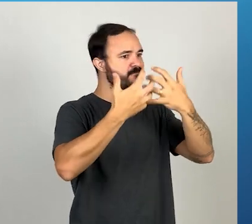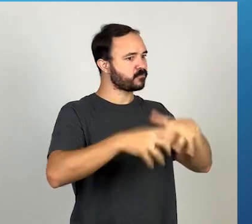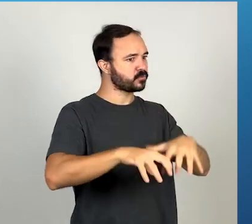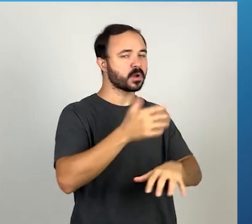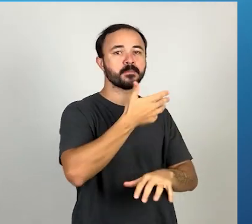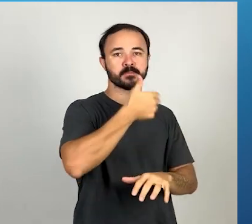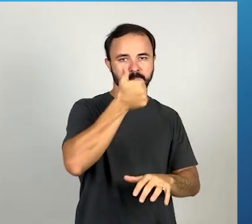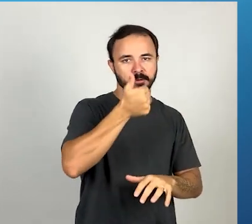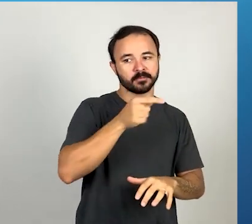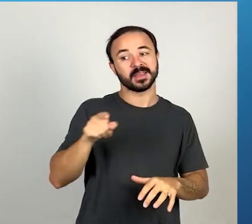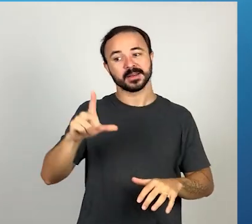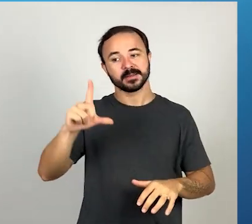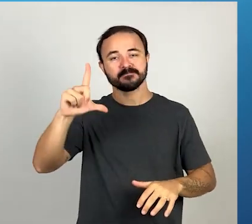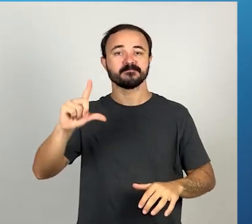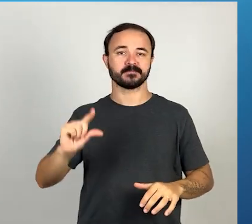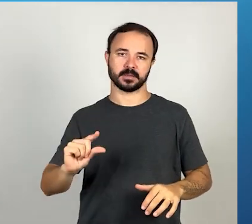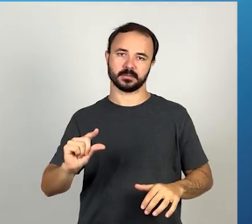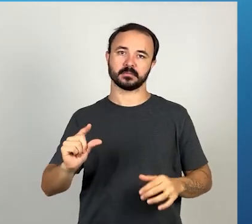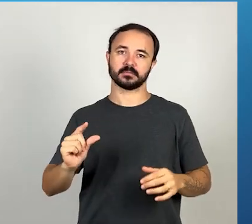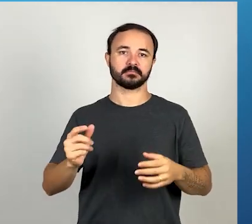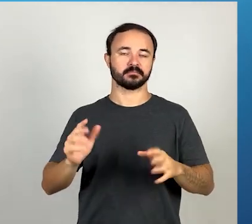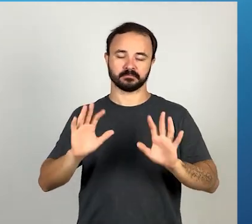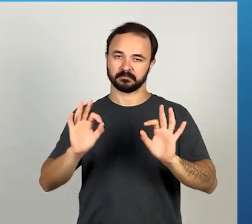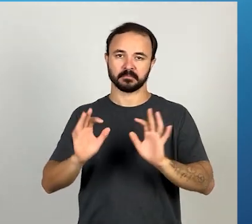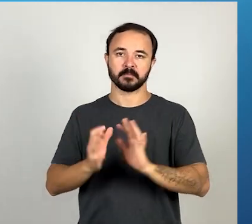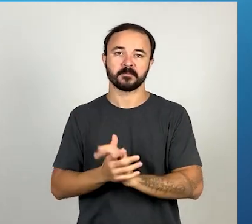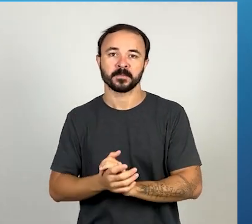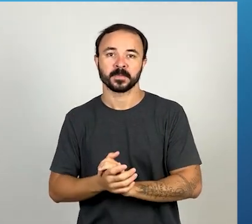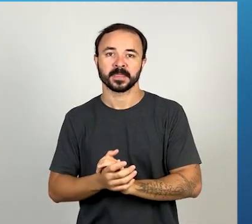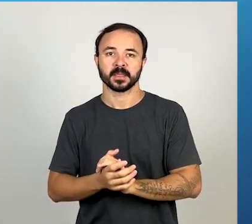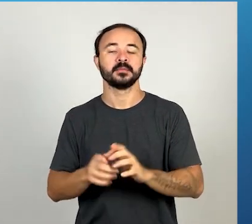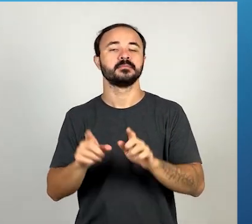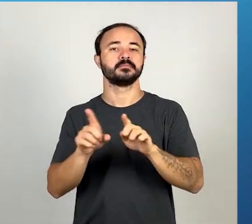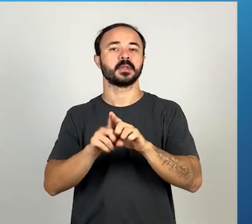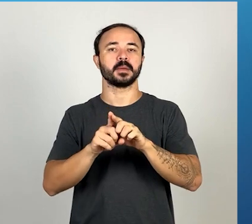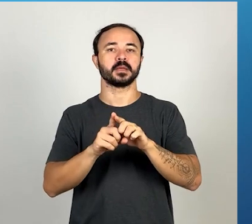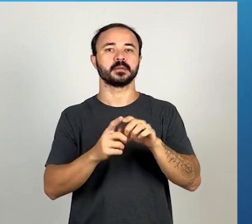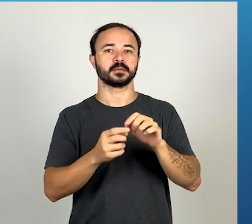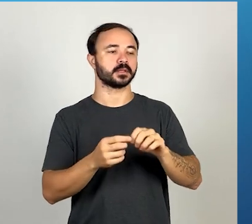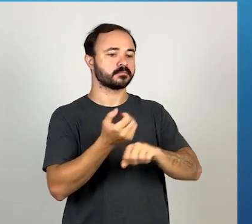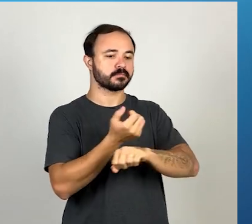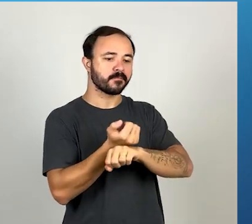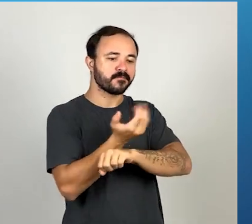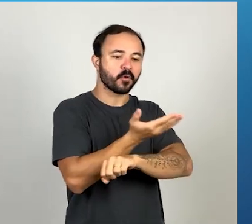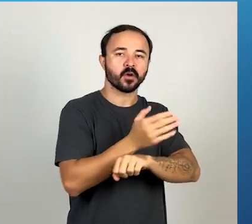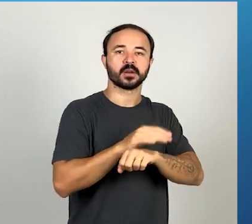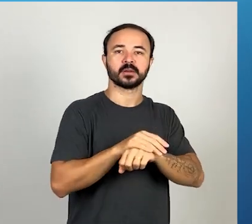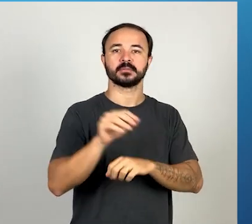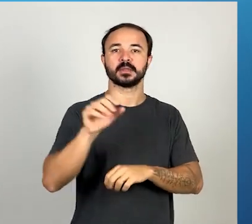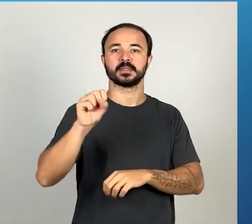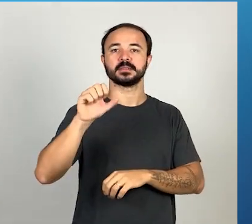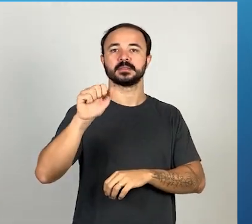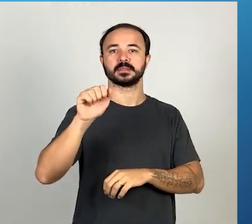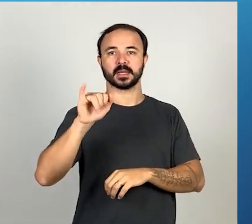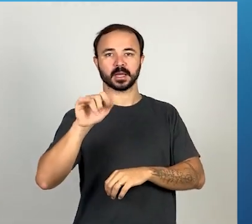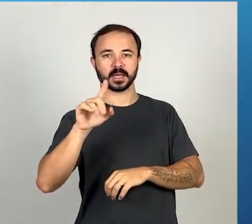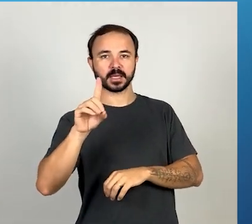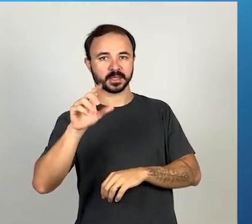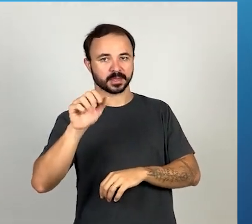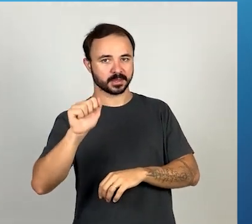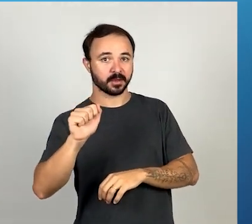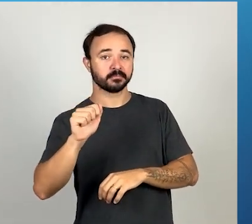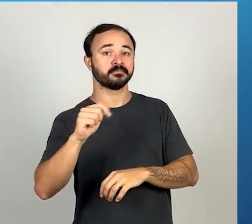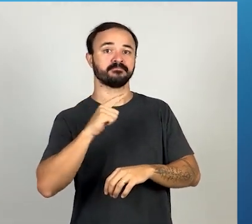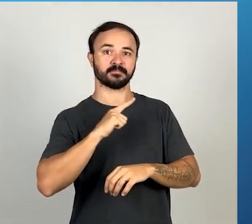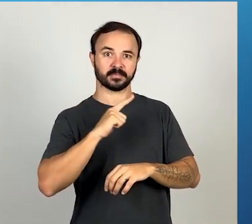tipo de funcionalidade através da porta de saída. A porta de saída nós temos dispositivos mecânicos e processadores de